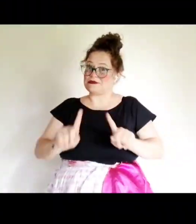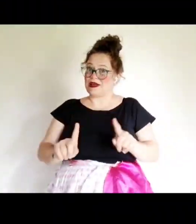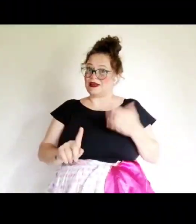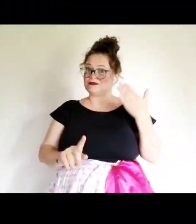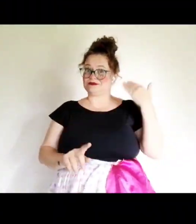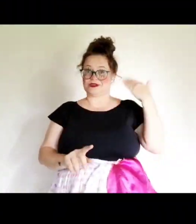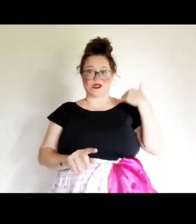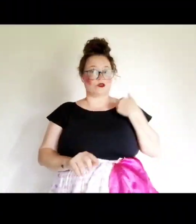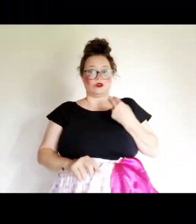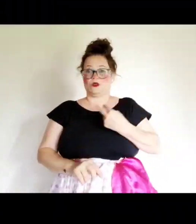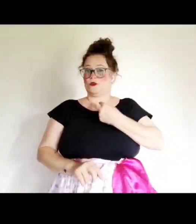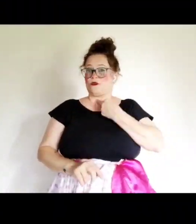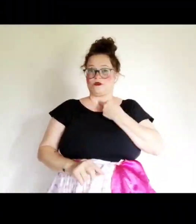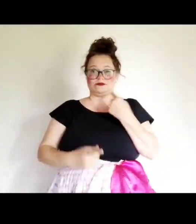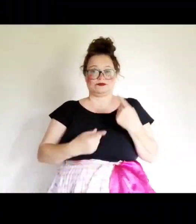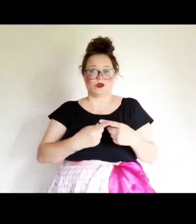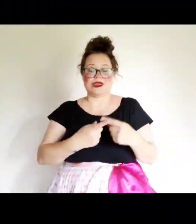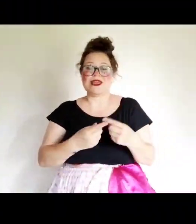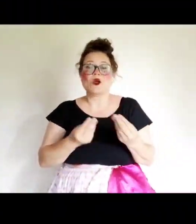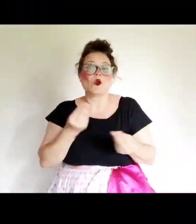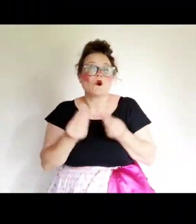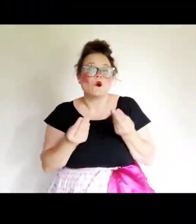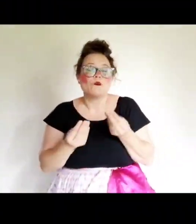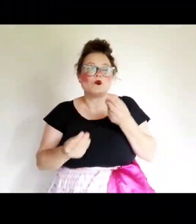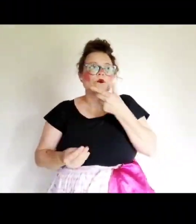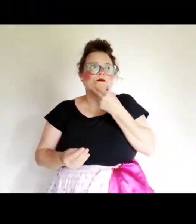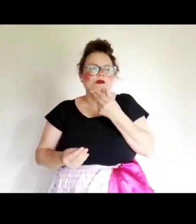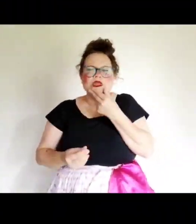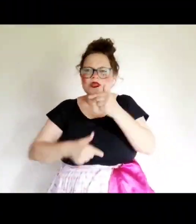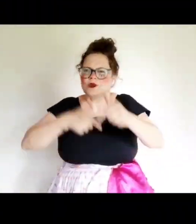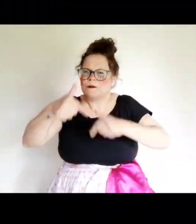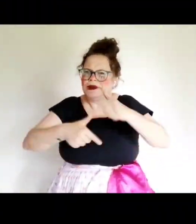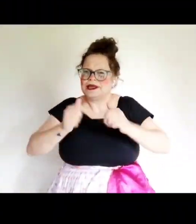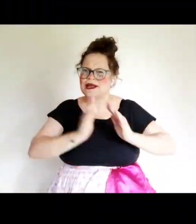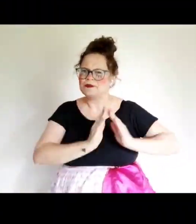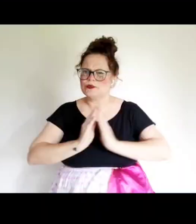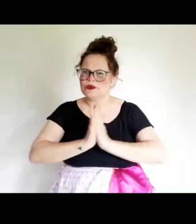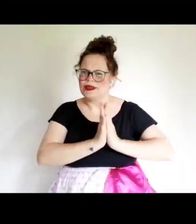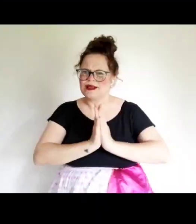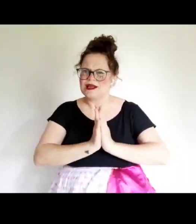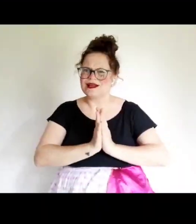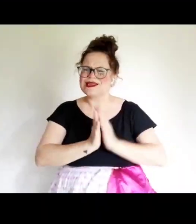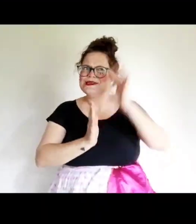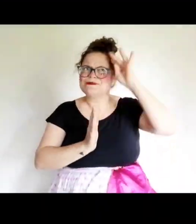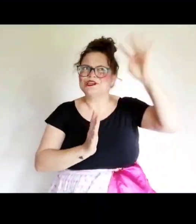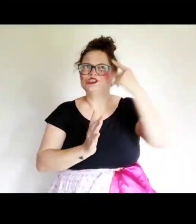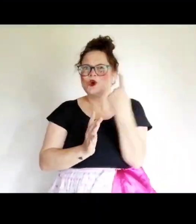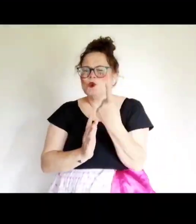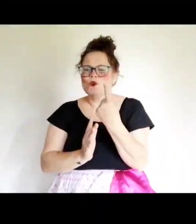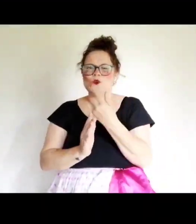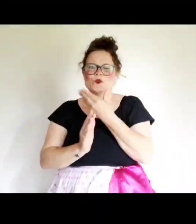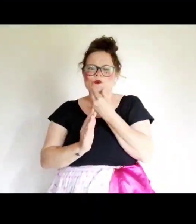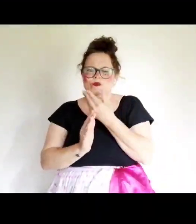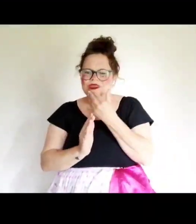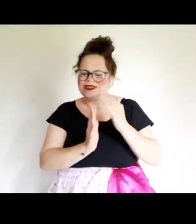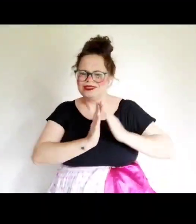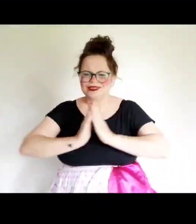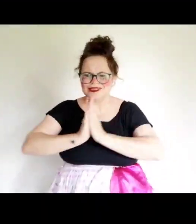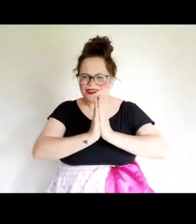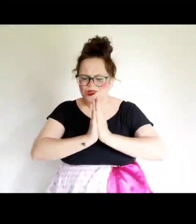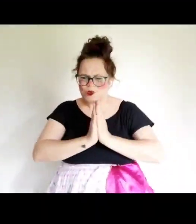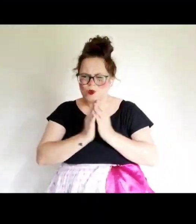não podia. Menino não podia brincar de boneca. Imagina um menino se vestir de boneca de pano.